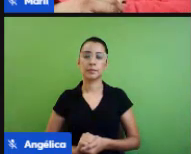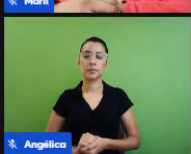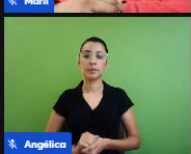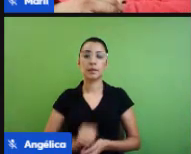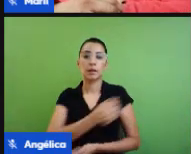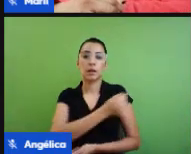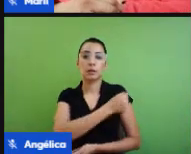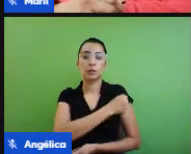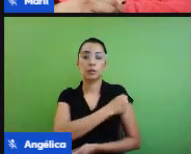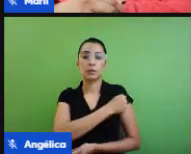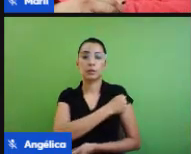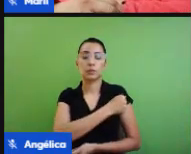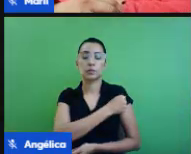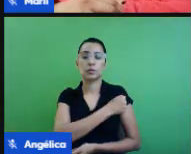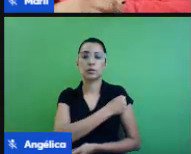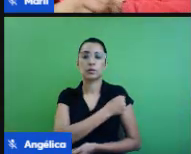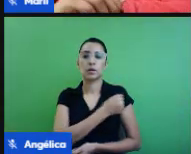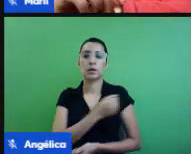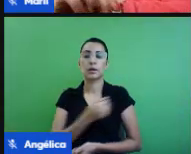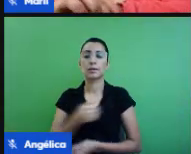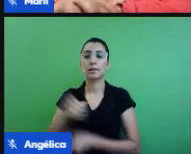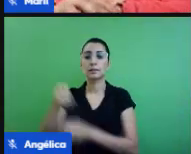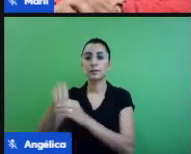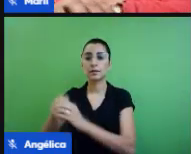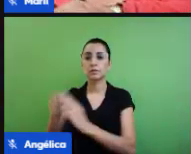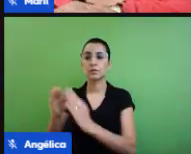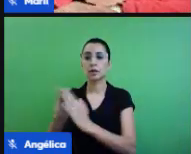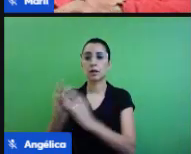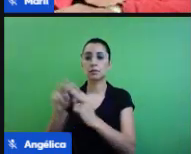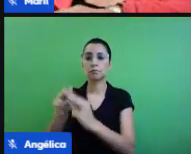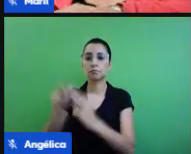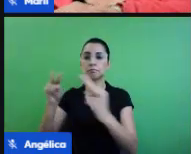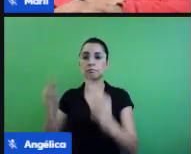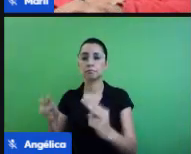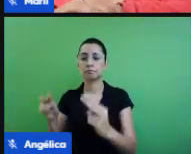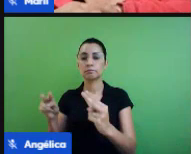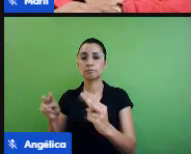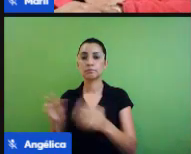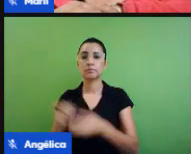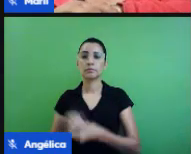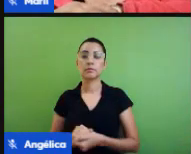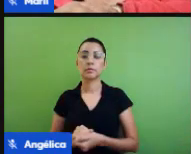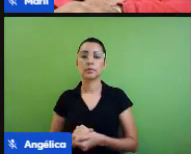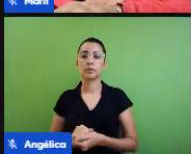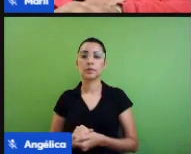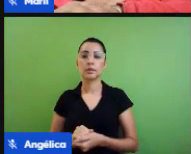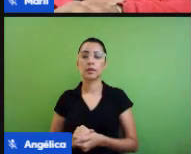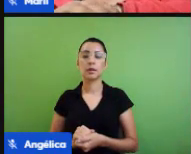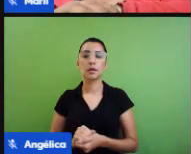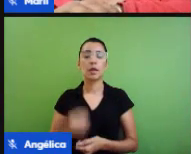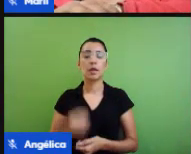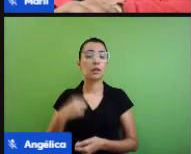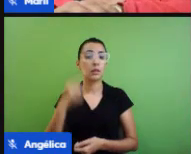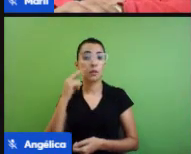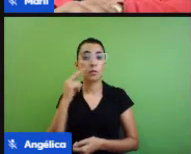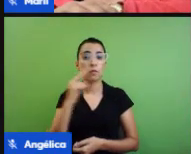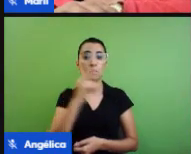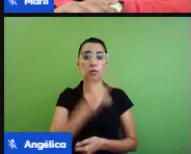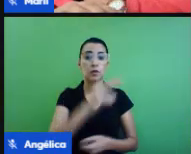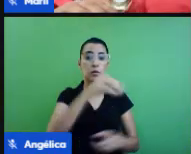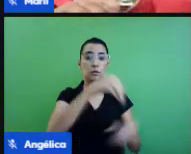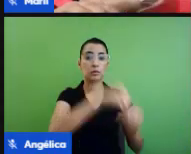presencial, não assistiu, não viu como o encaminhamento de cada atividade,